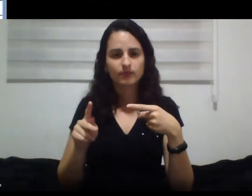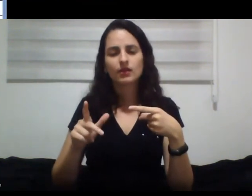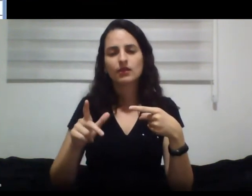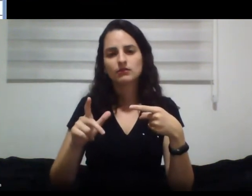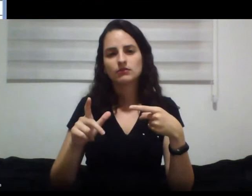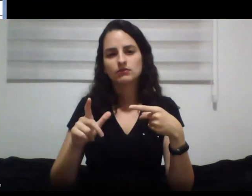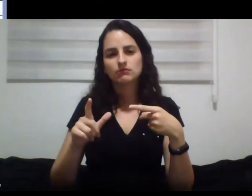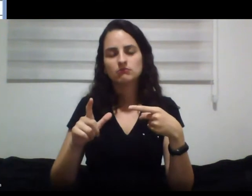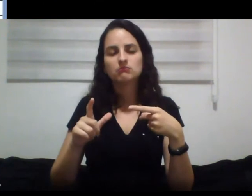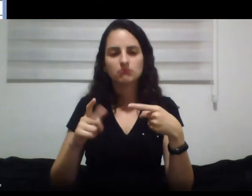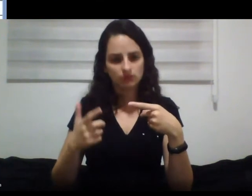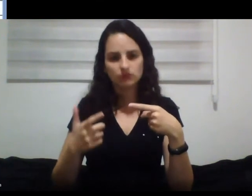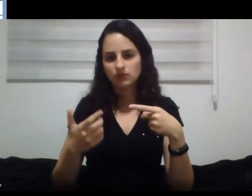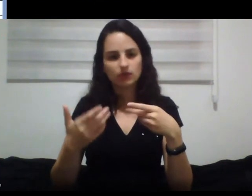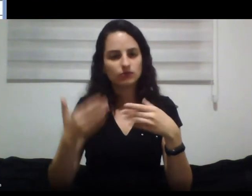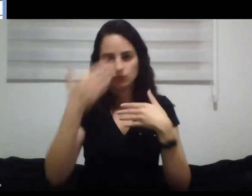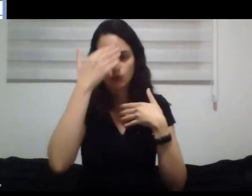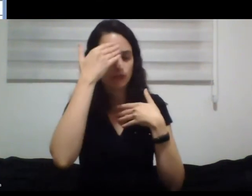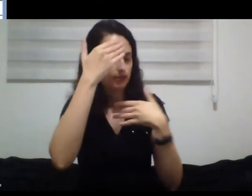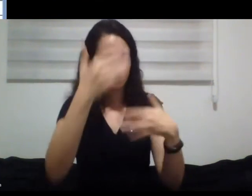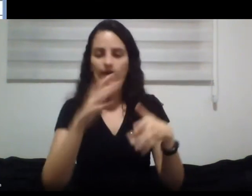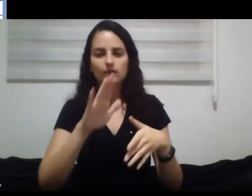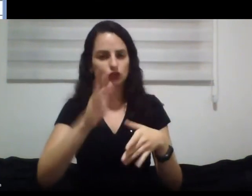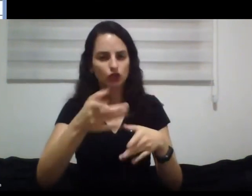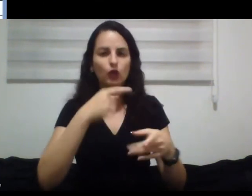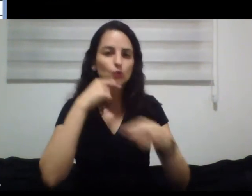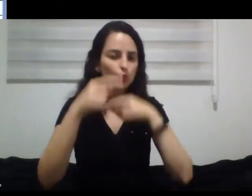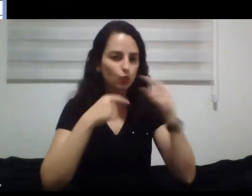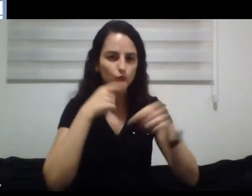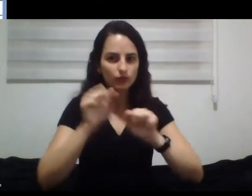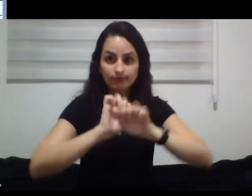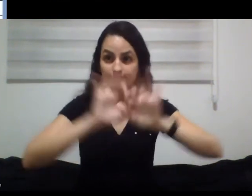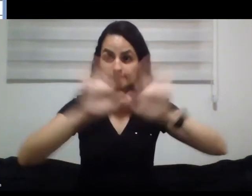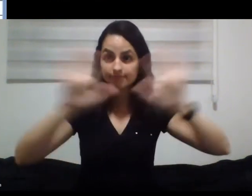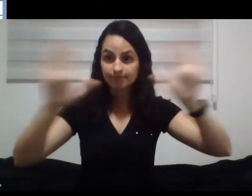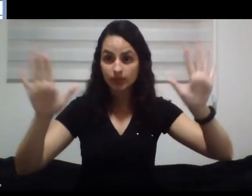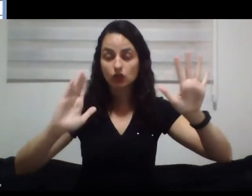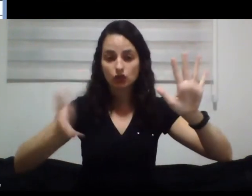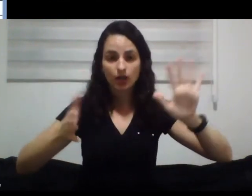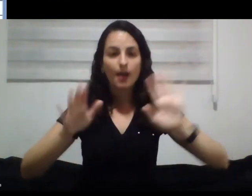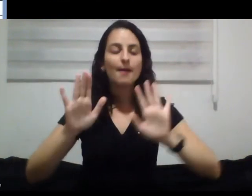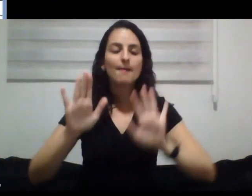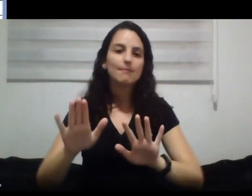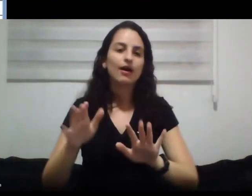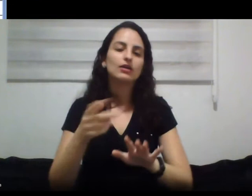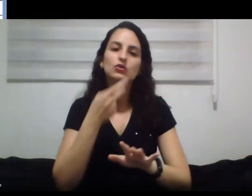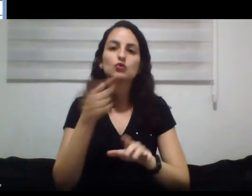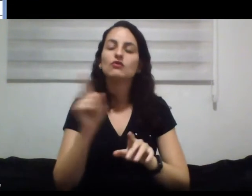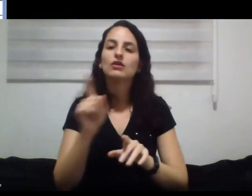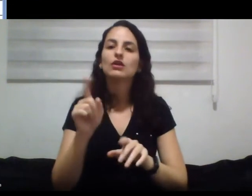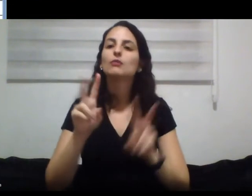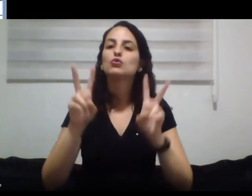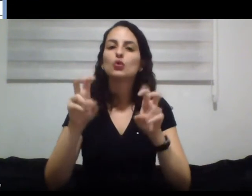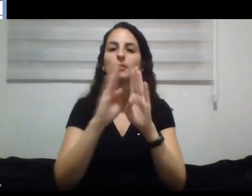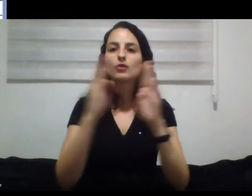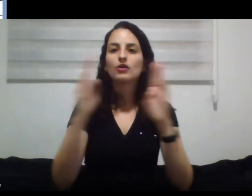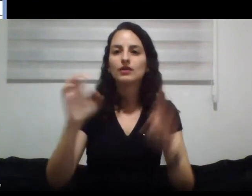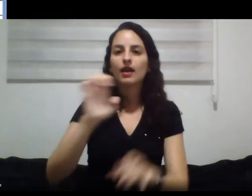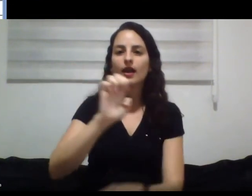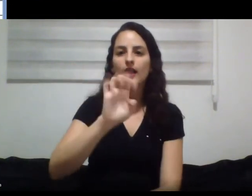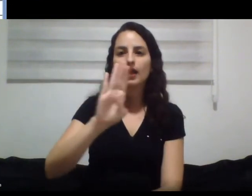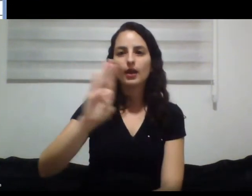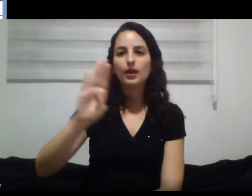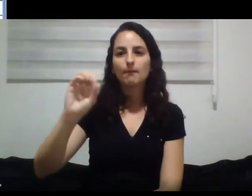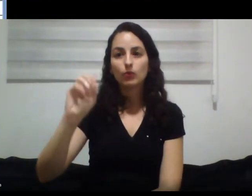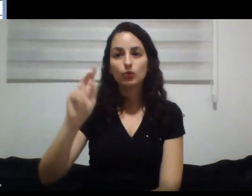novos aprendizados, novas posturas. E nós estamos falando aqui de posturas de alunos, e existe uma frase célebre do